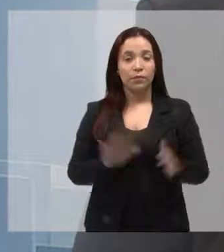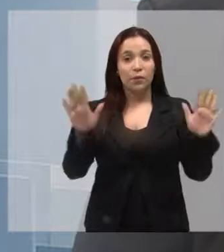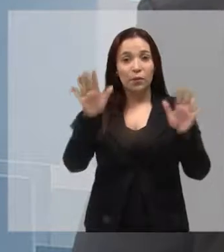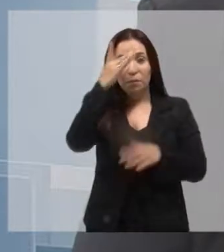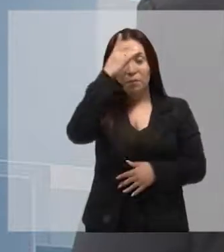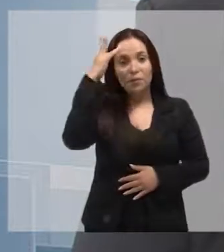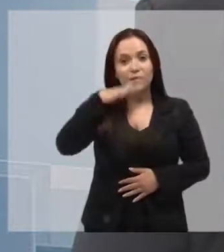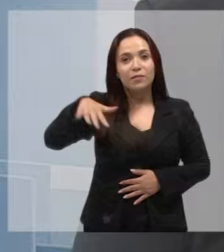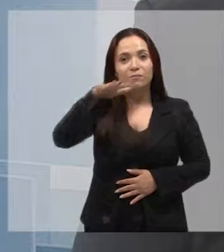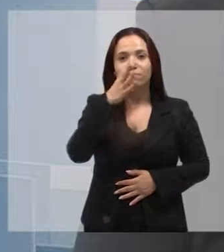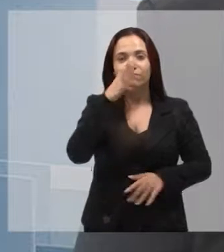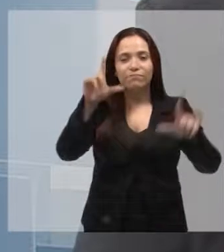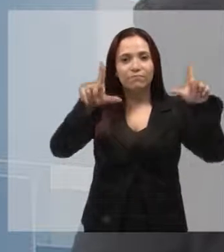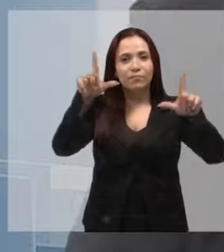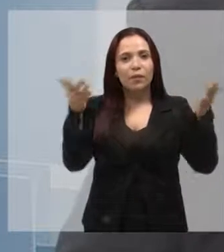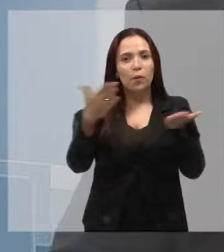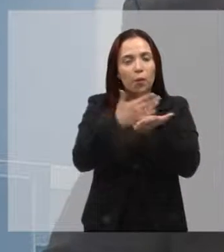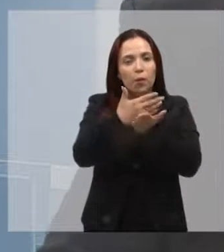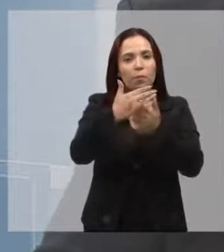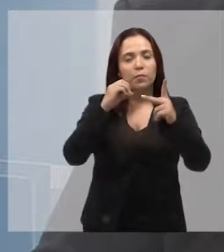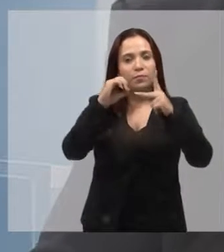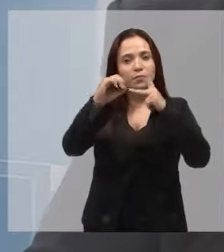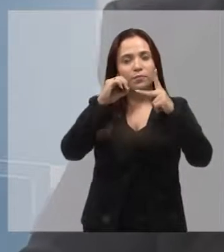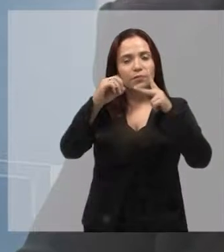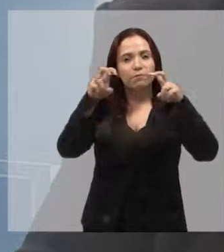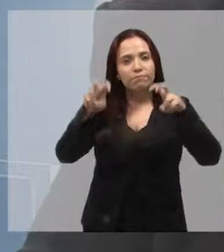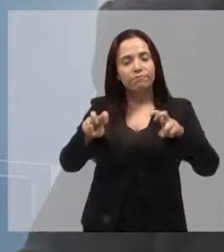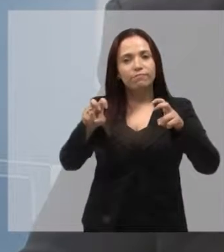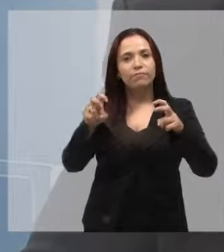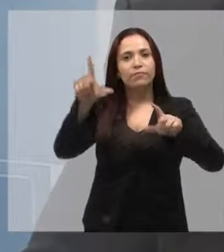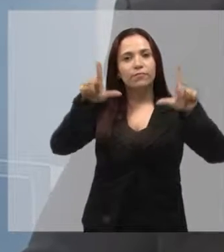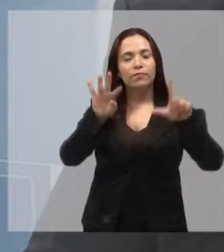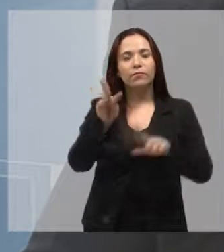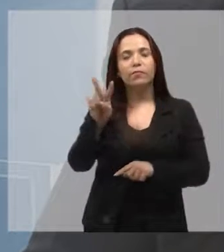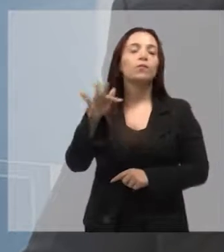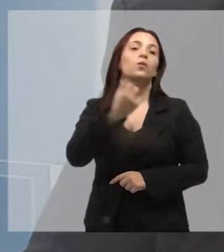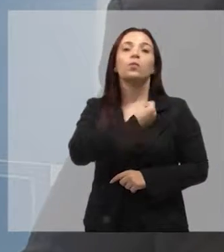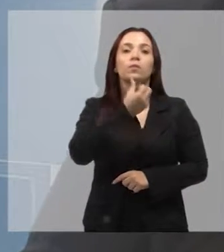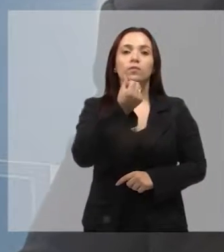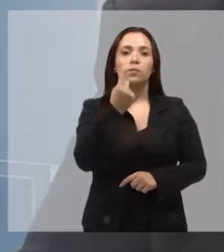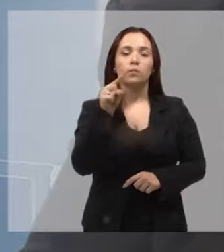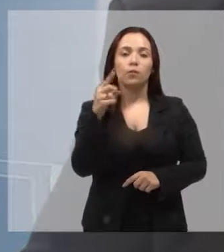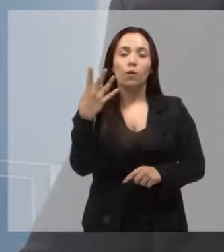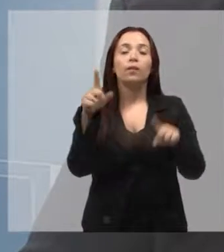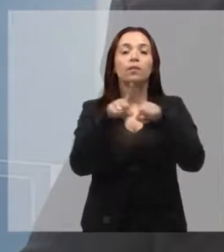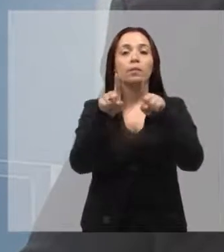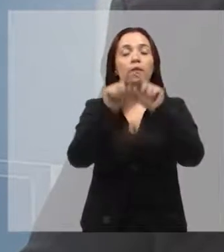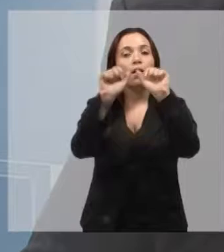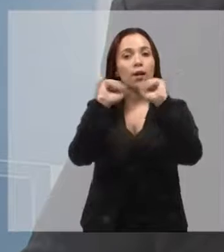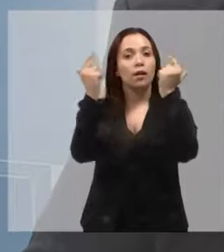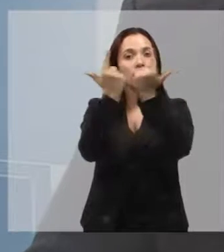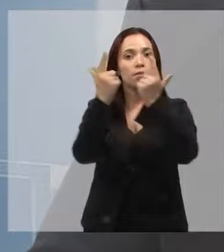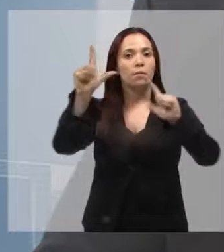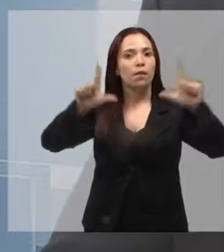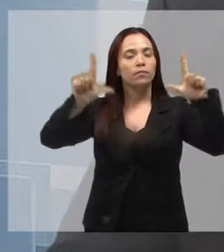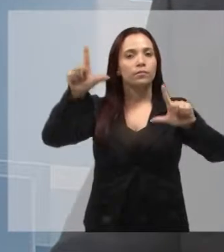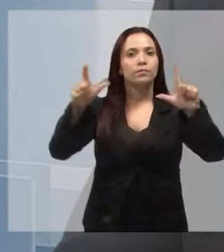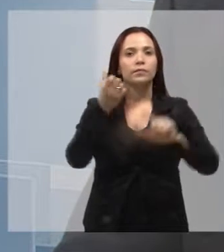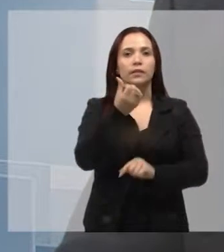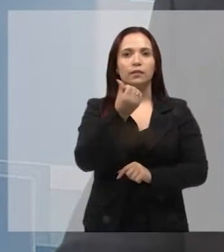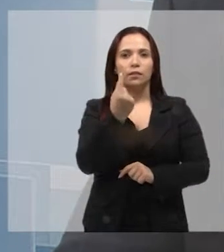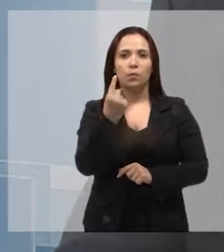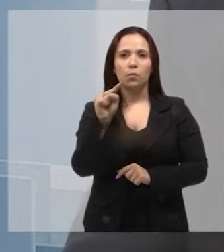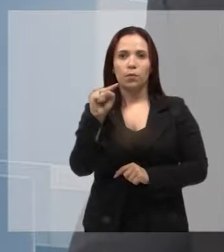Olá, amigo telespectador, estamos iniciando mais um programa Pela Ordem na sua TV Fortaleza, canal 61.4, na sua TV Assembleia,